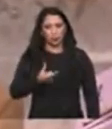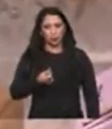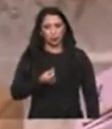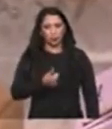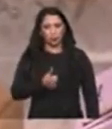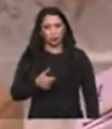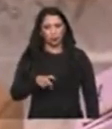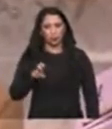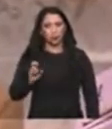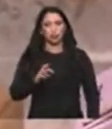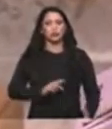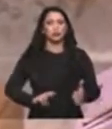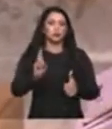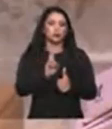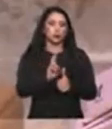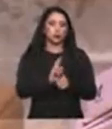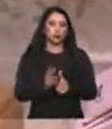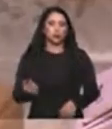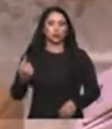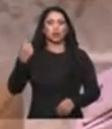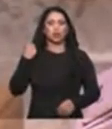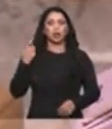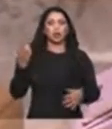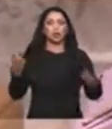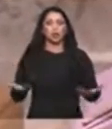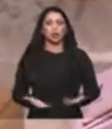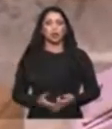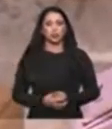2015 pelo então procurador-geral e as